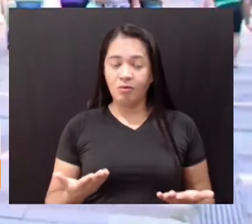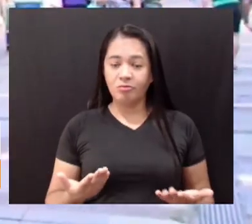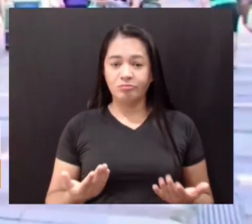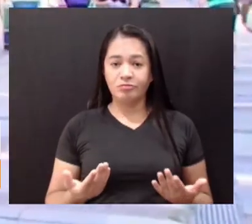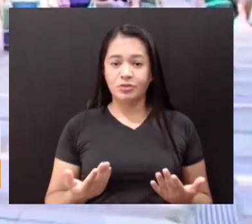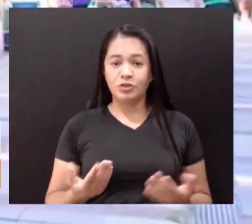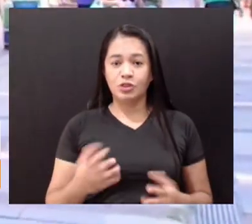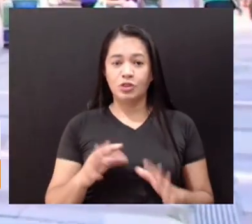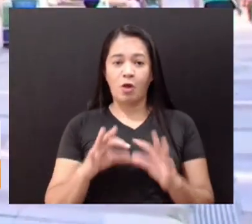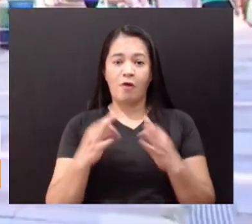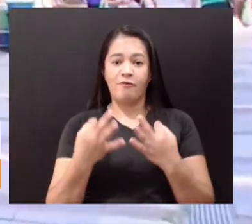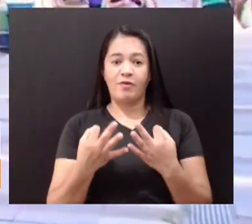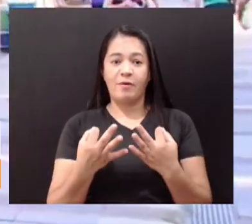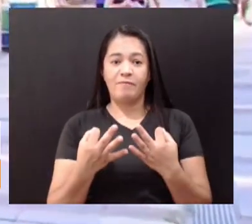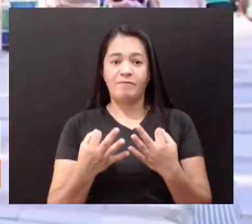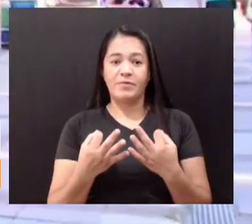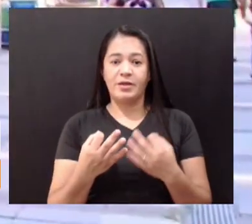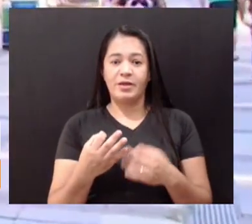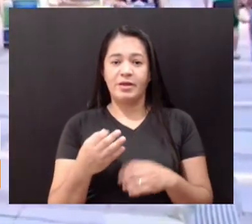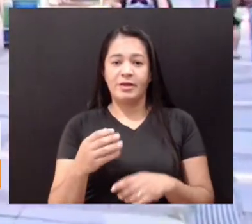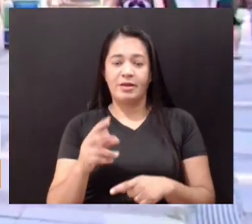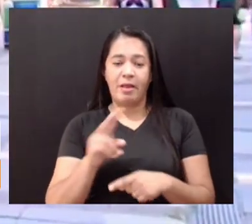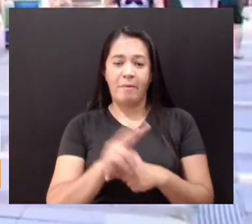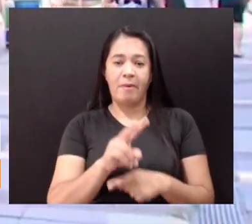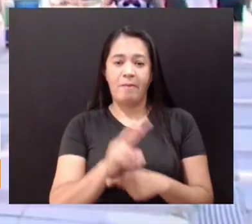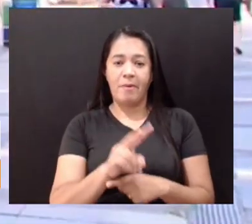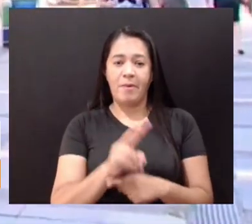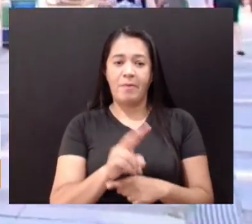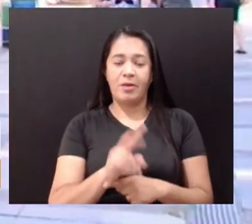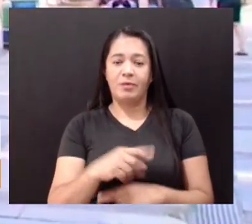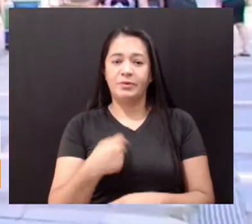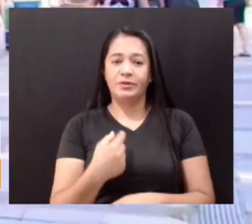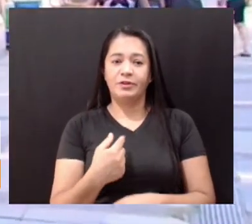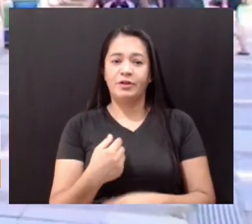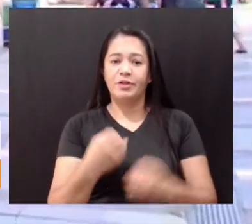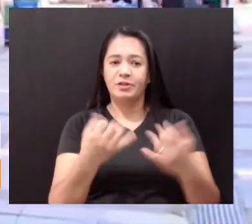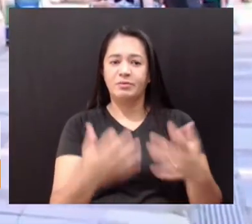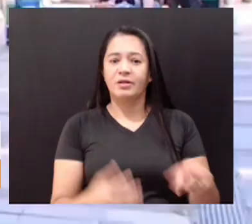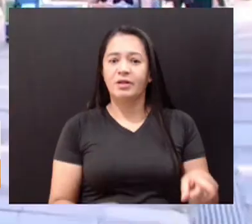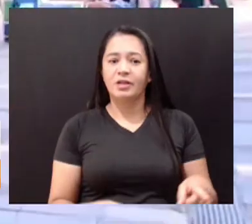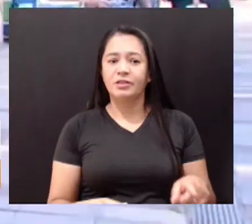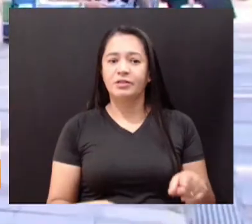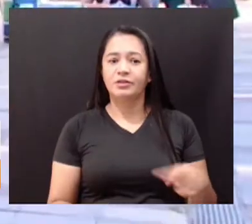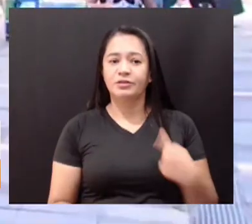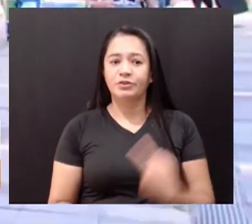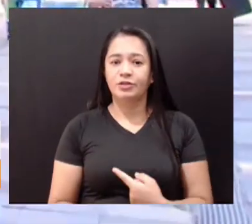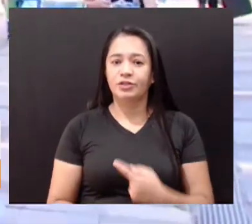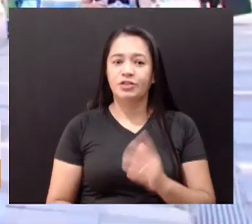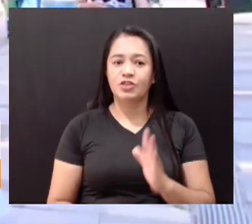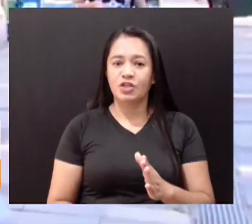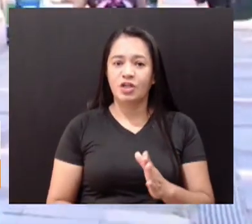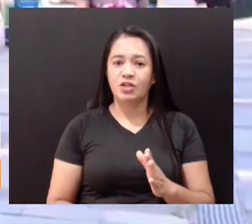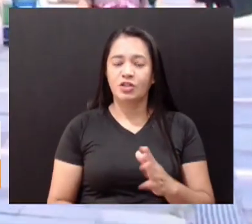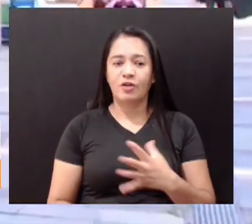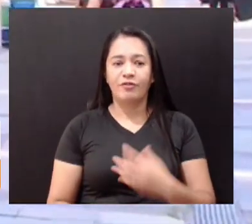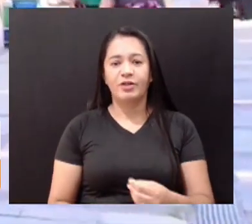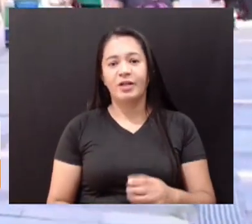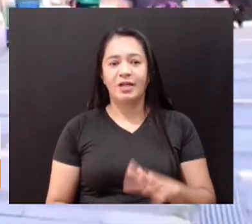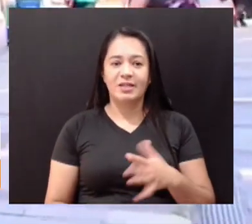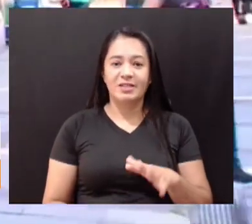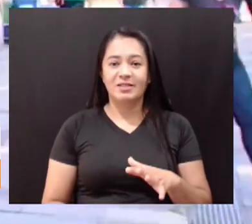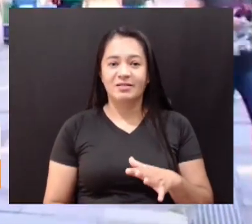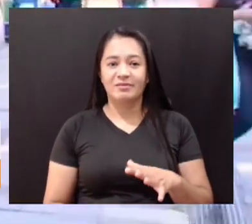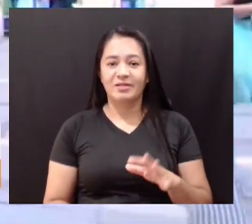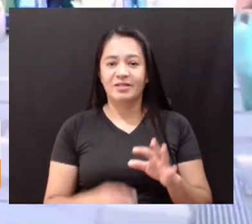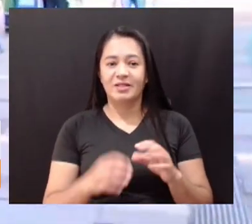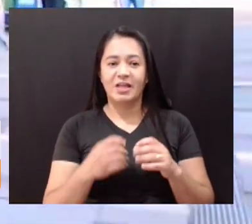a passar um pouco mais, a gente até costuma falar lá em casa que a gente mesmo, até para os nossos filhos, às vezes com aquele discurso tipo, eu não quero que meu